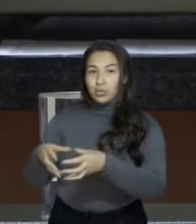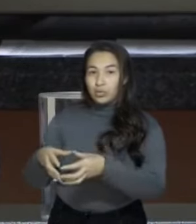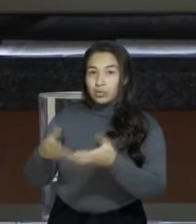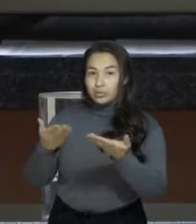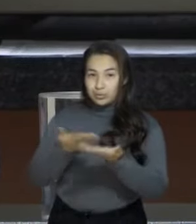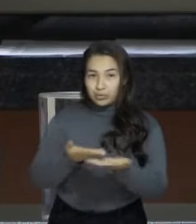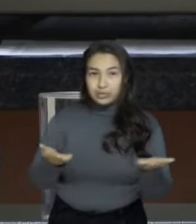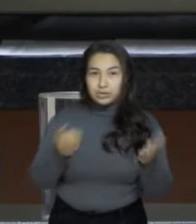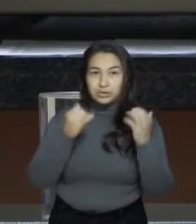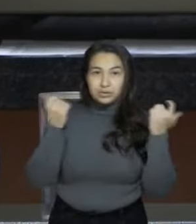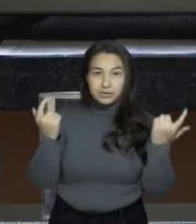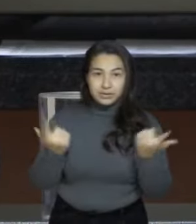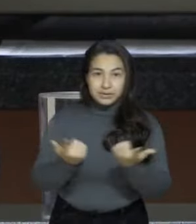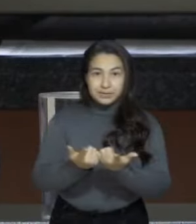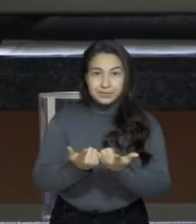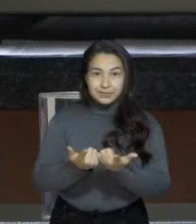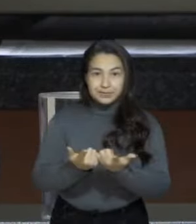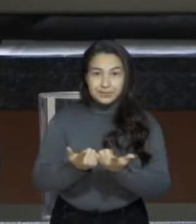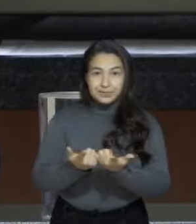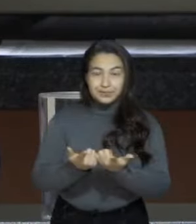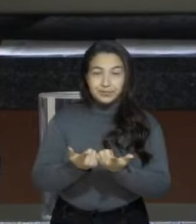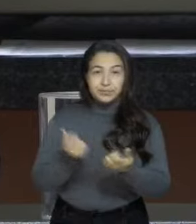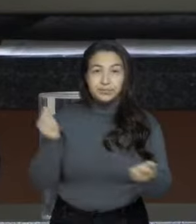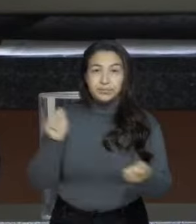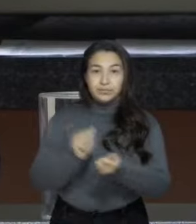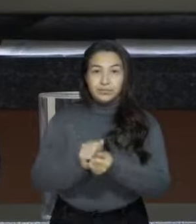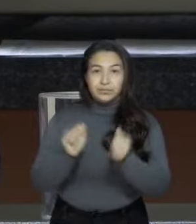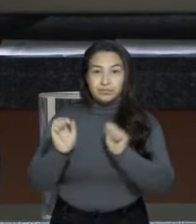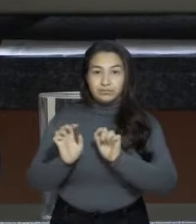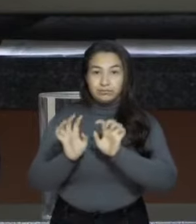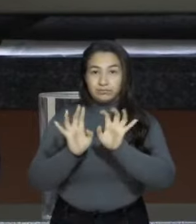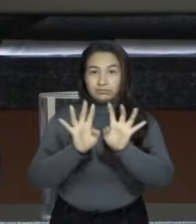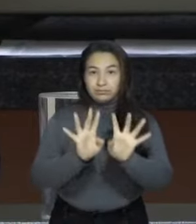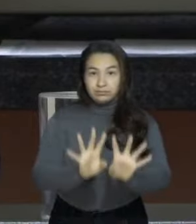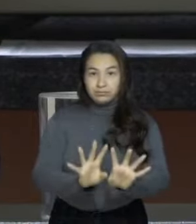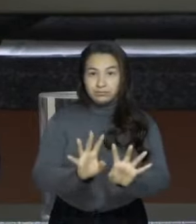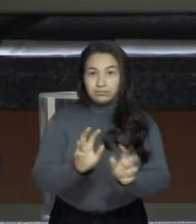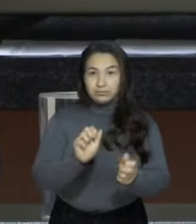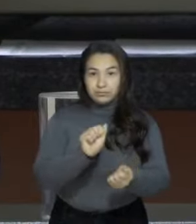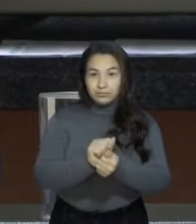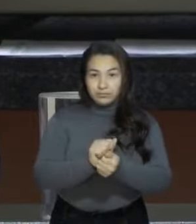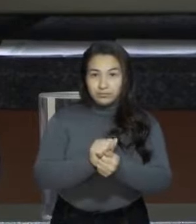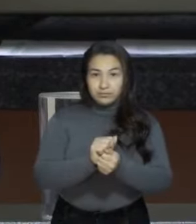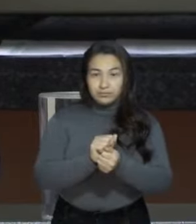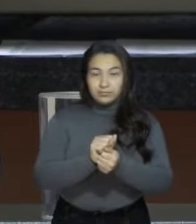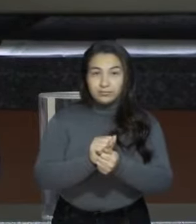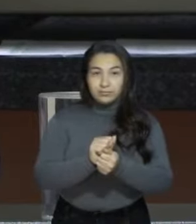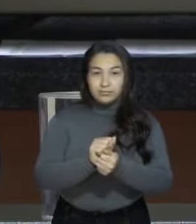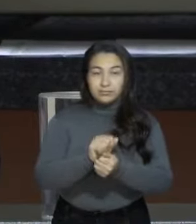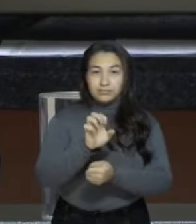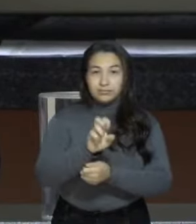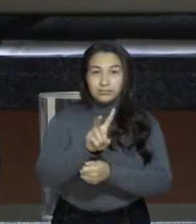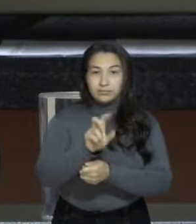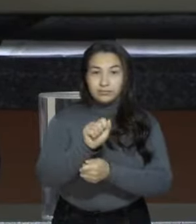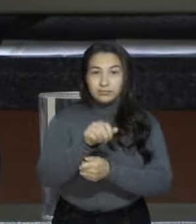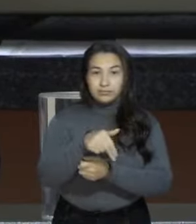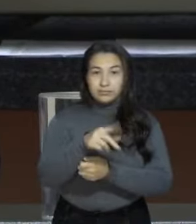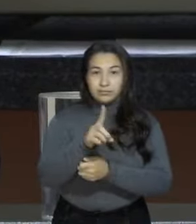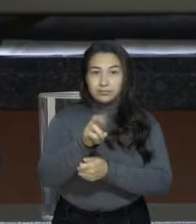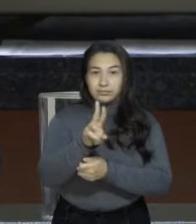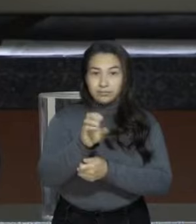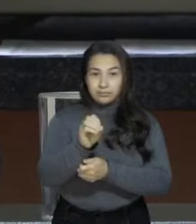casa acompanhado o nosso Prefeito Municipal Senhor Evandro acompanha do da Rainha